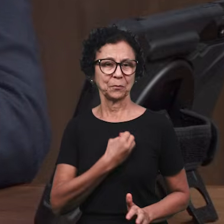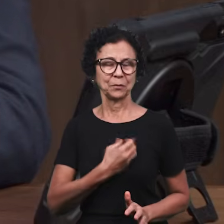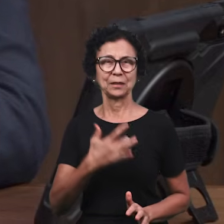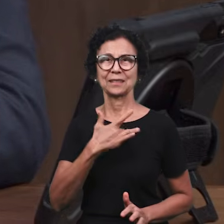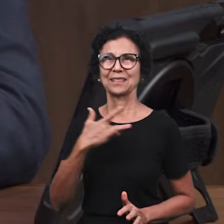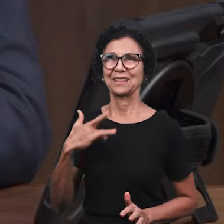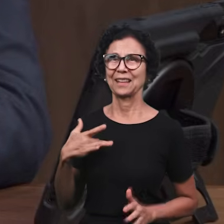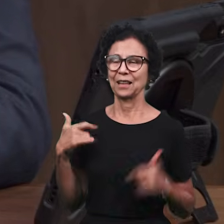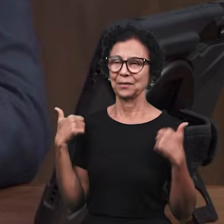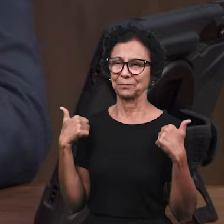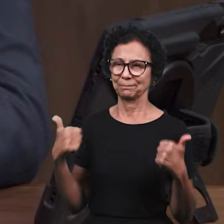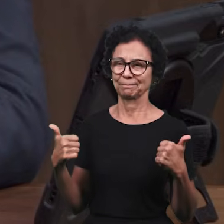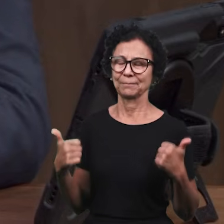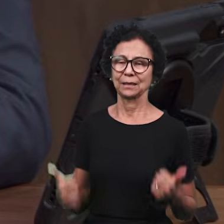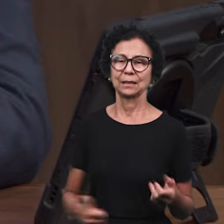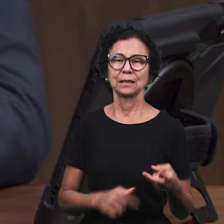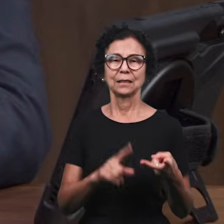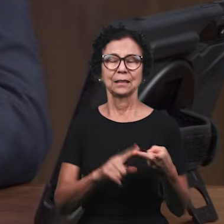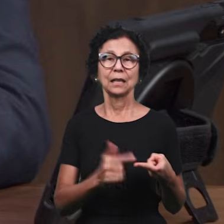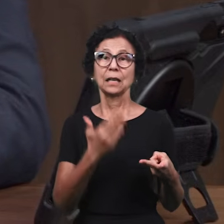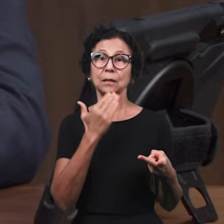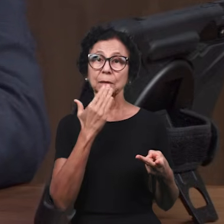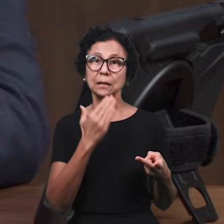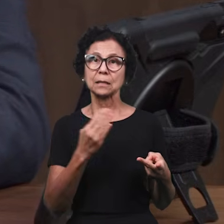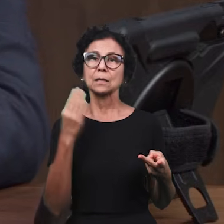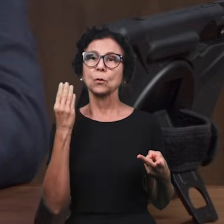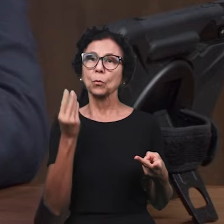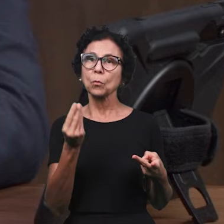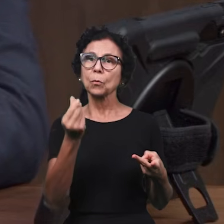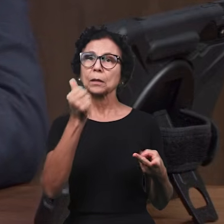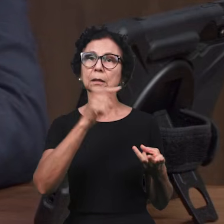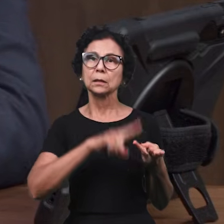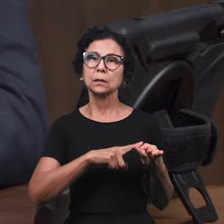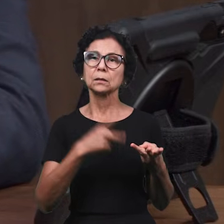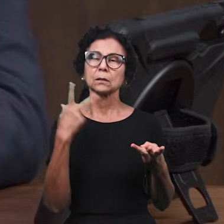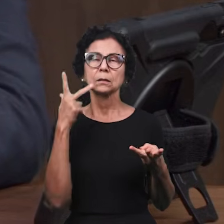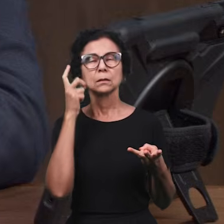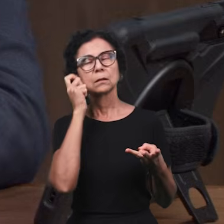começou muito bem. Depois, uma boa alimentação, Correto.